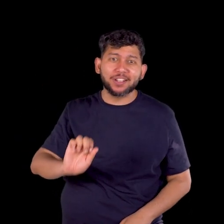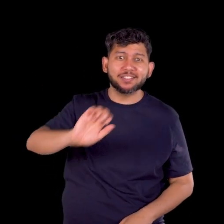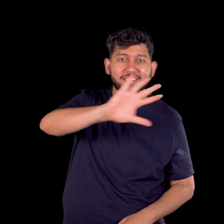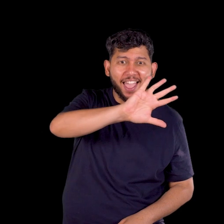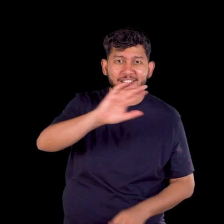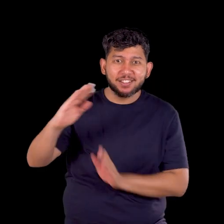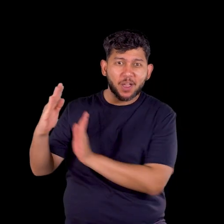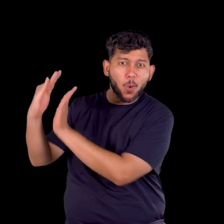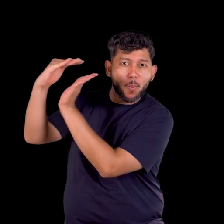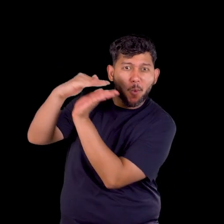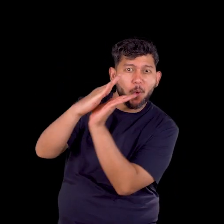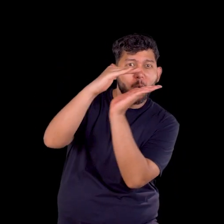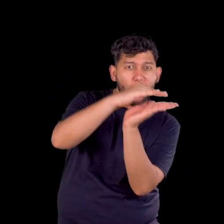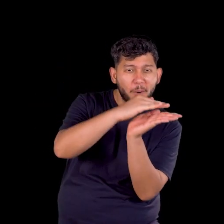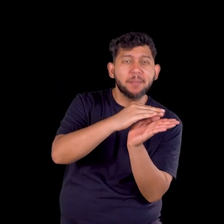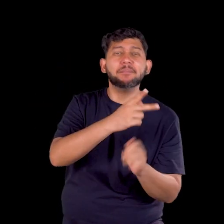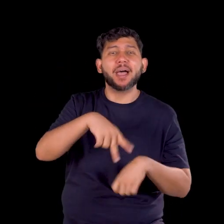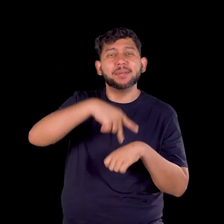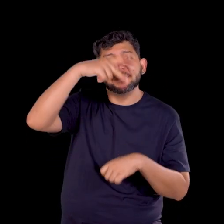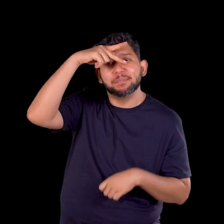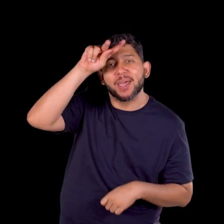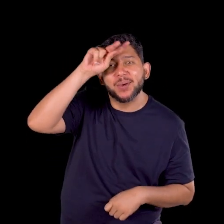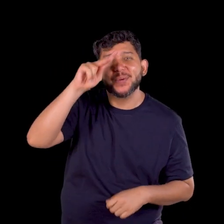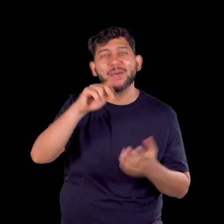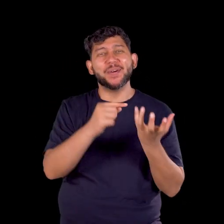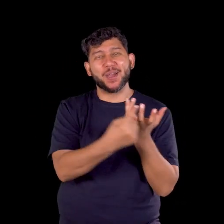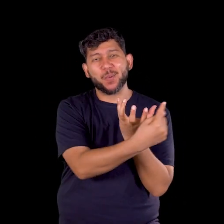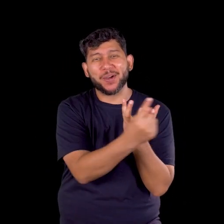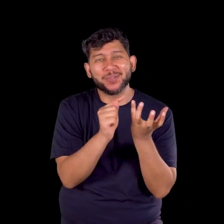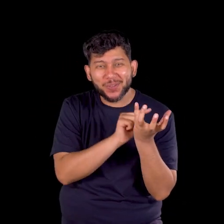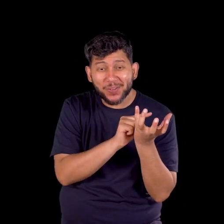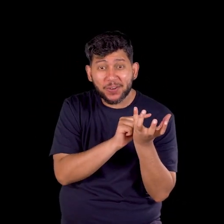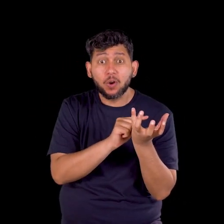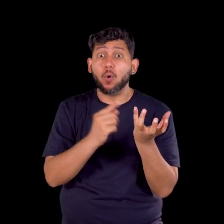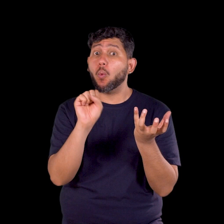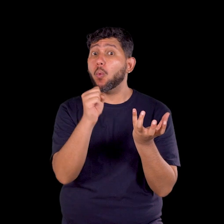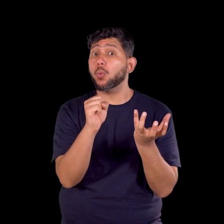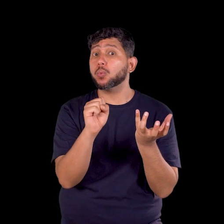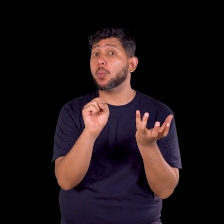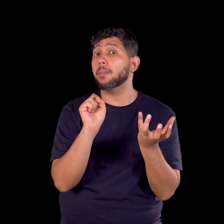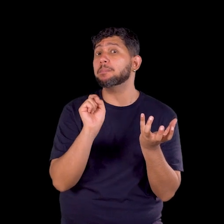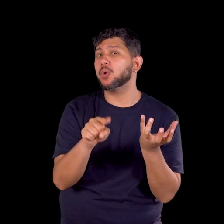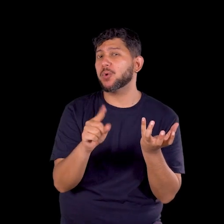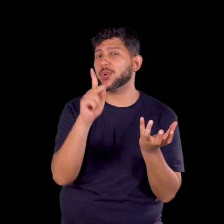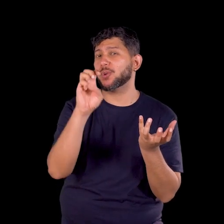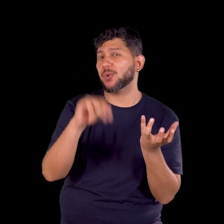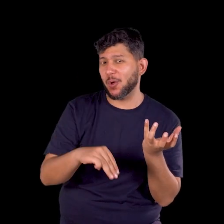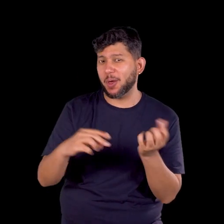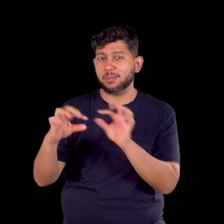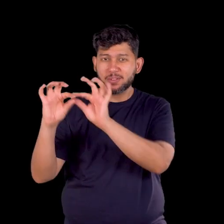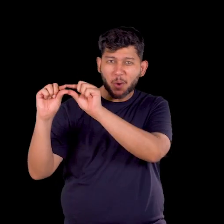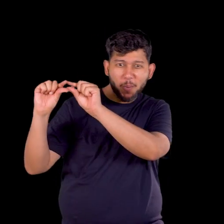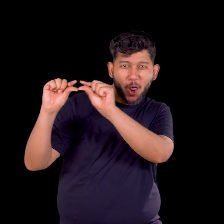Equador até o Pacífico, totalizando 8.000 quilômetros. Essa estrada era um projeto do governo